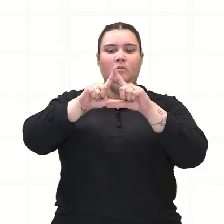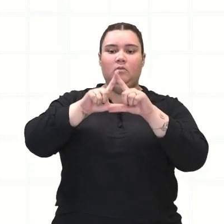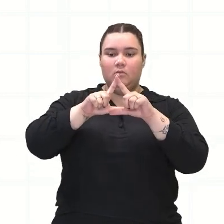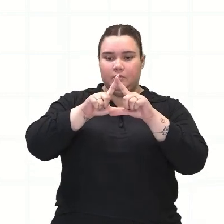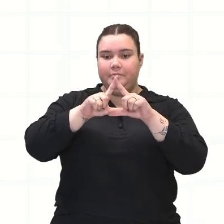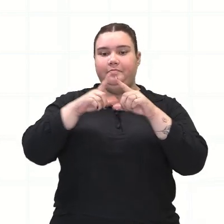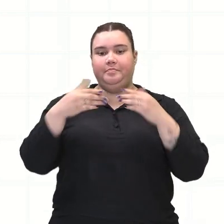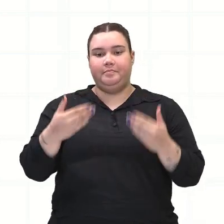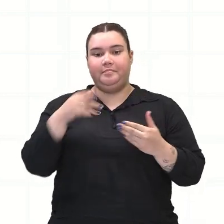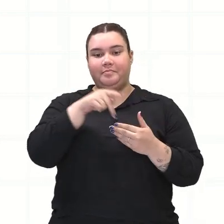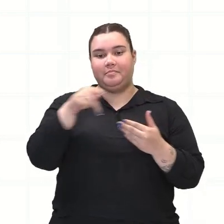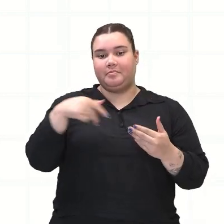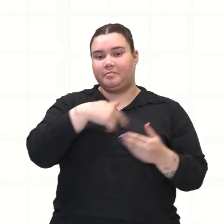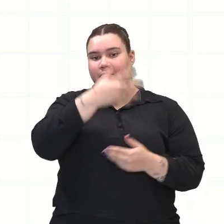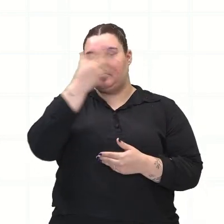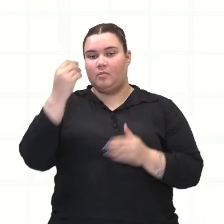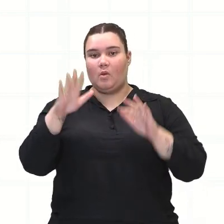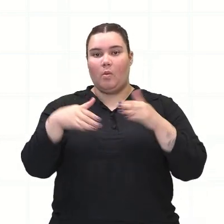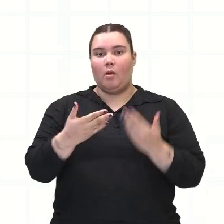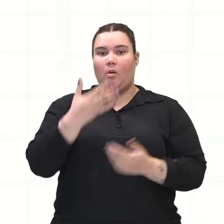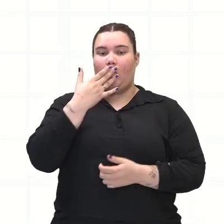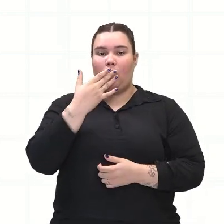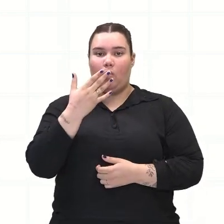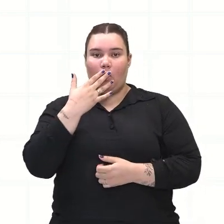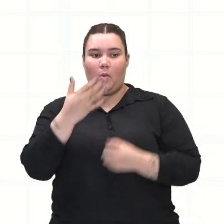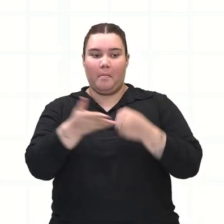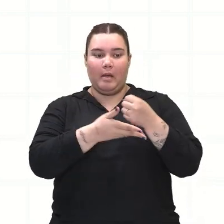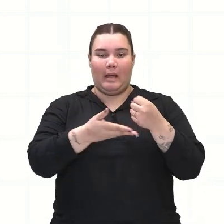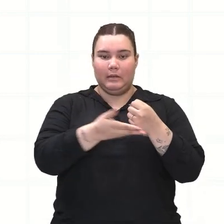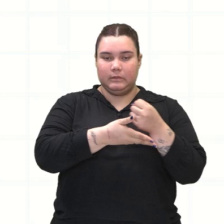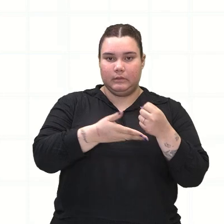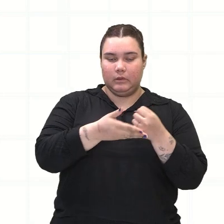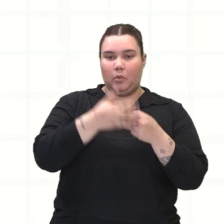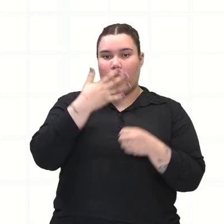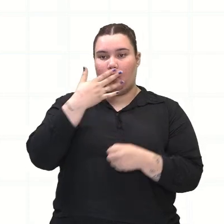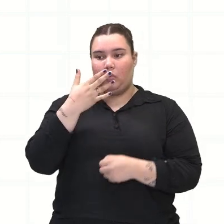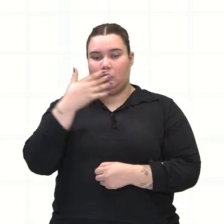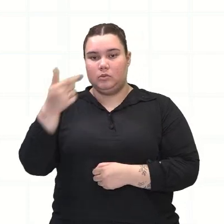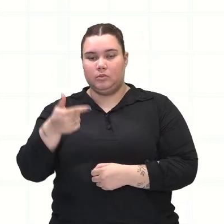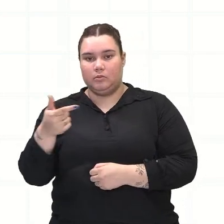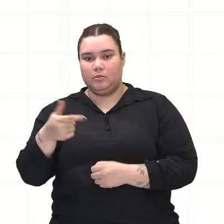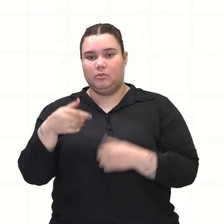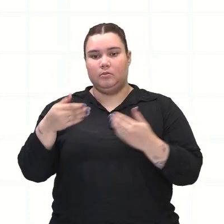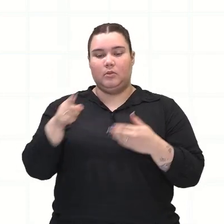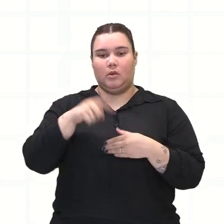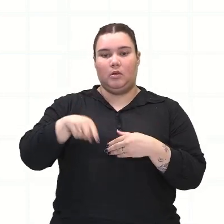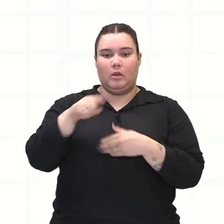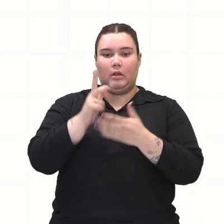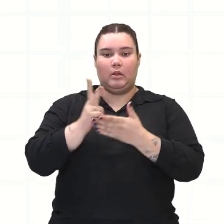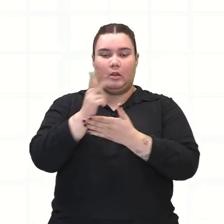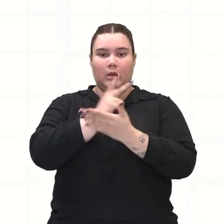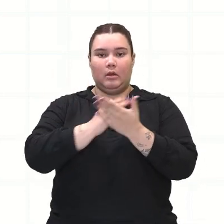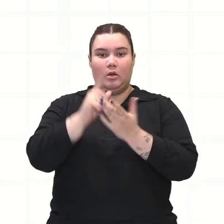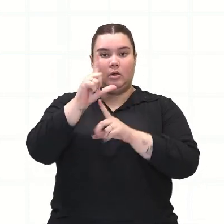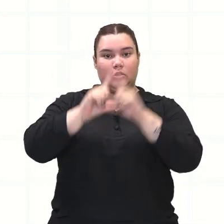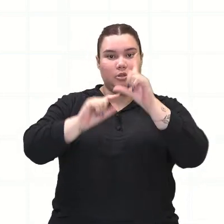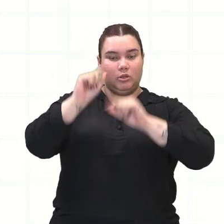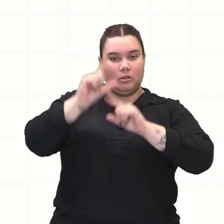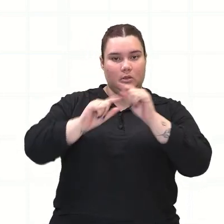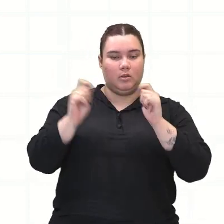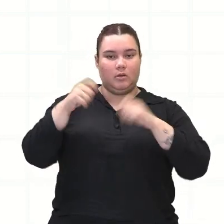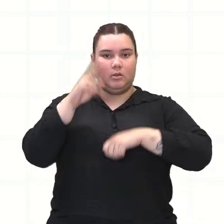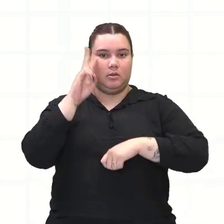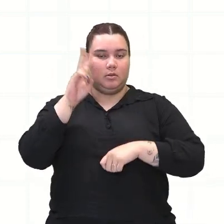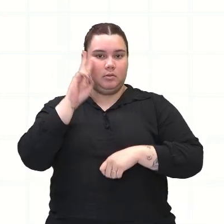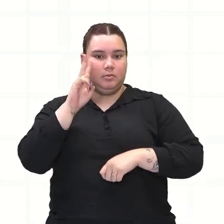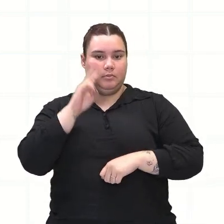professora, esqueci quais são as cores primárias e secundárias. Faz uma estrela que você vai lembrar.